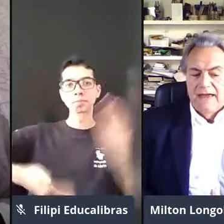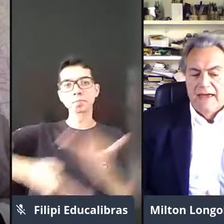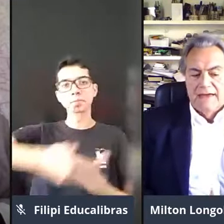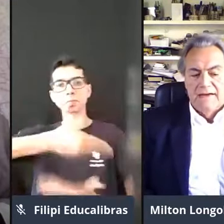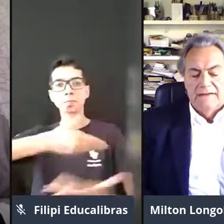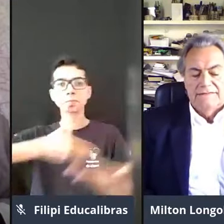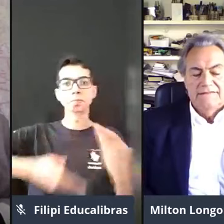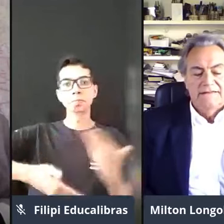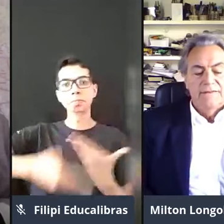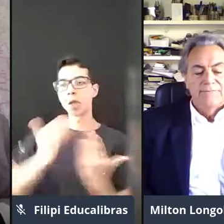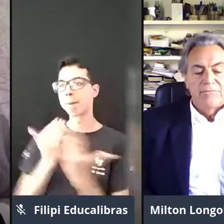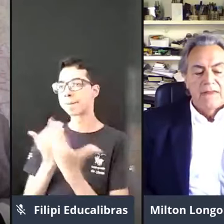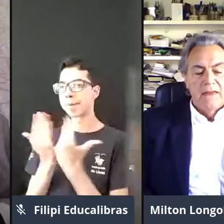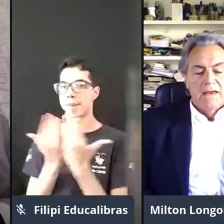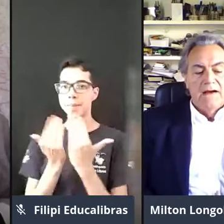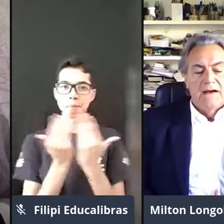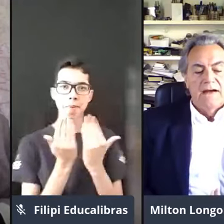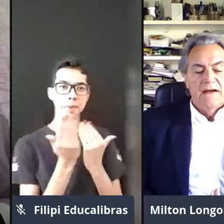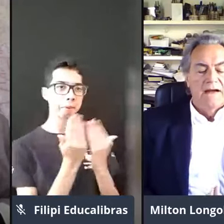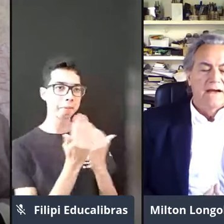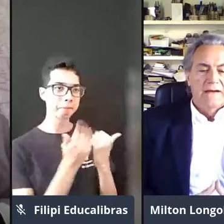uma ideia, Cid,